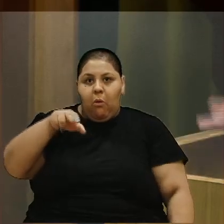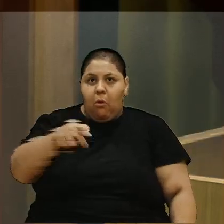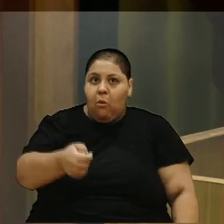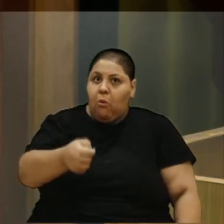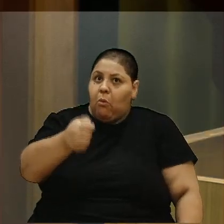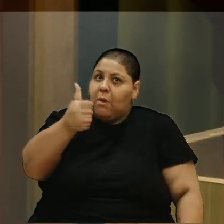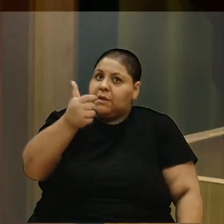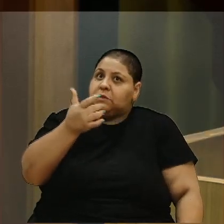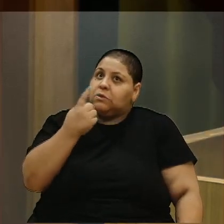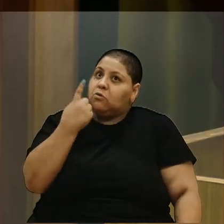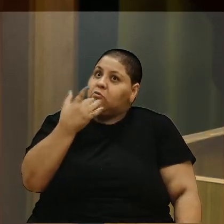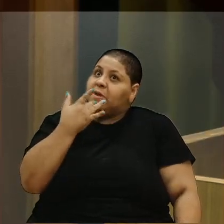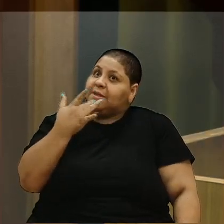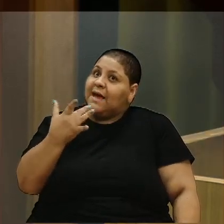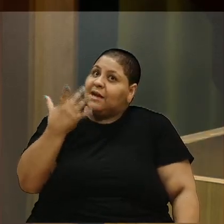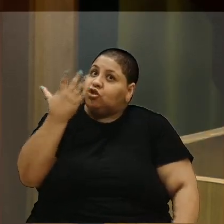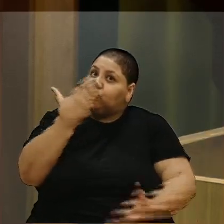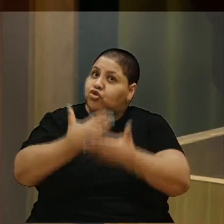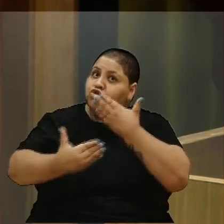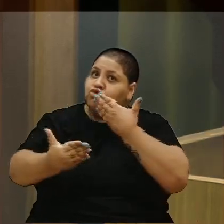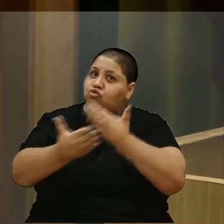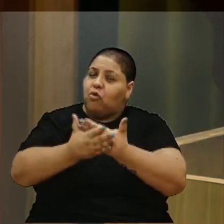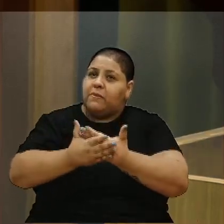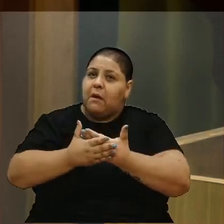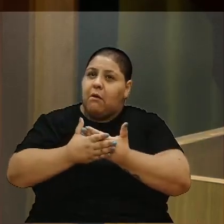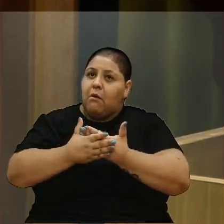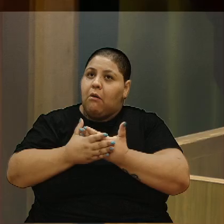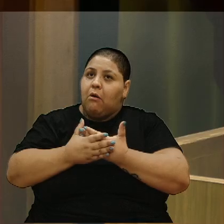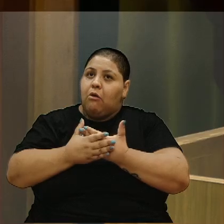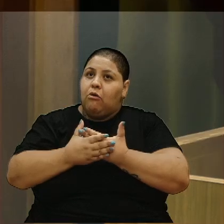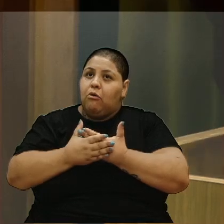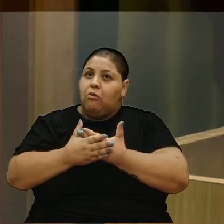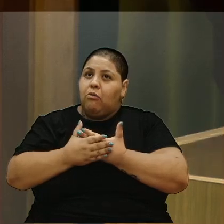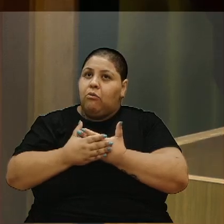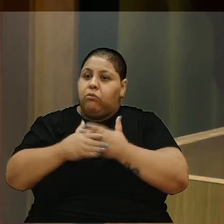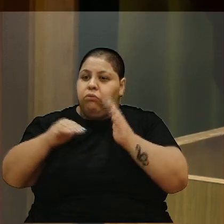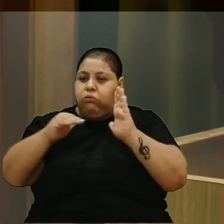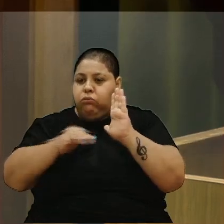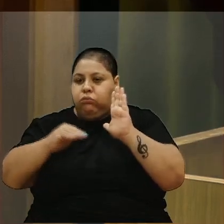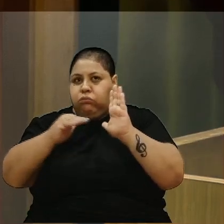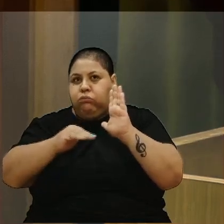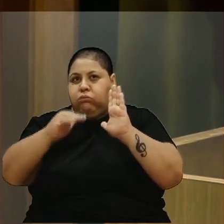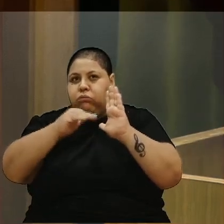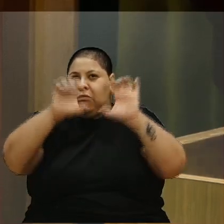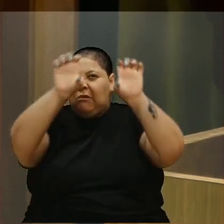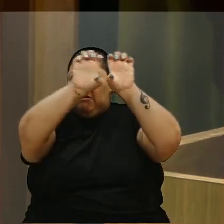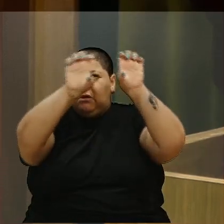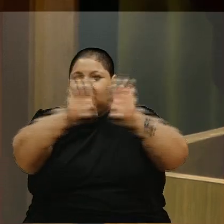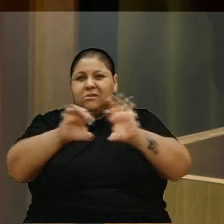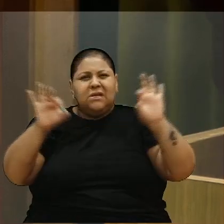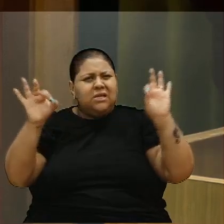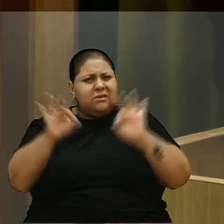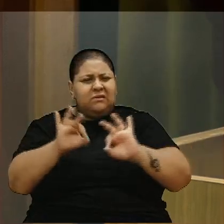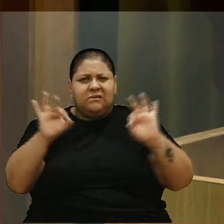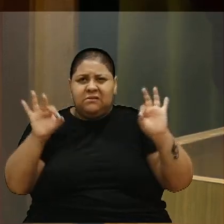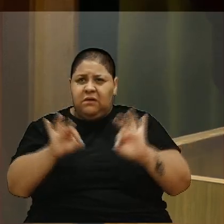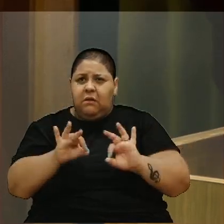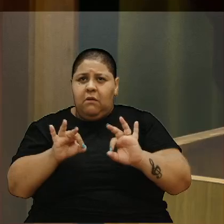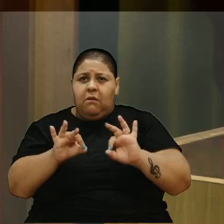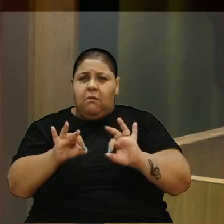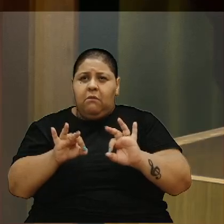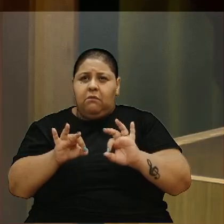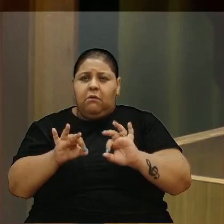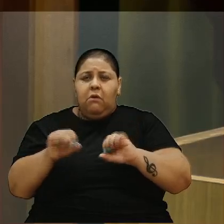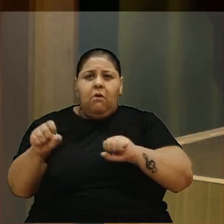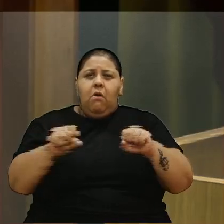para conhecer toda a estrutura, andar por andar. É uma estrutura enorme, fantástica, onde que pode